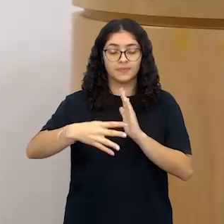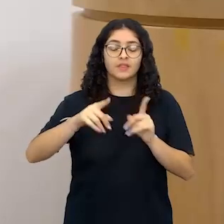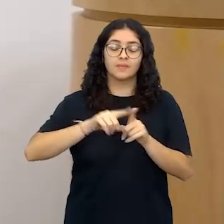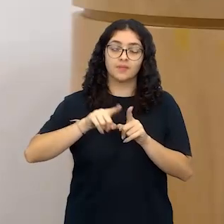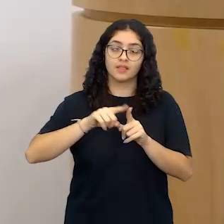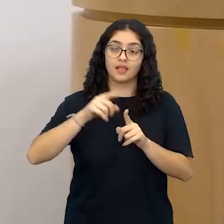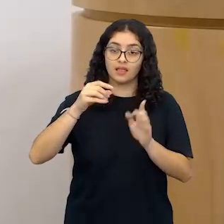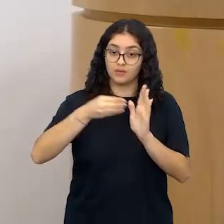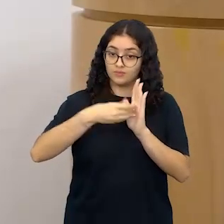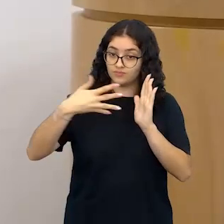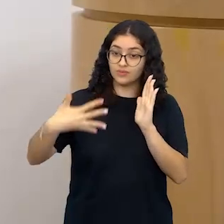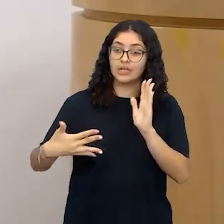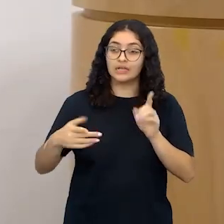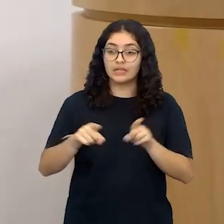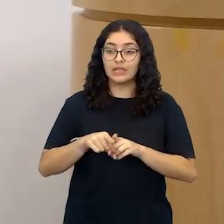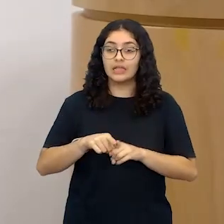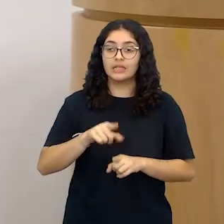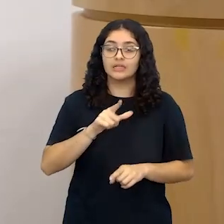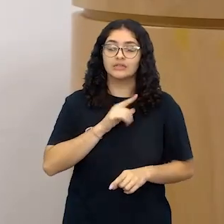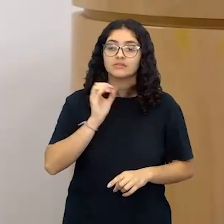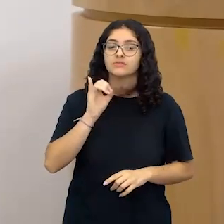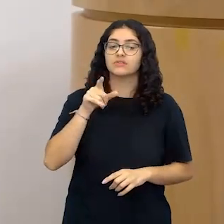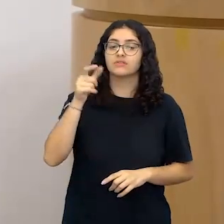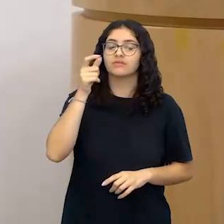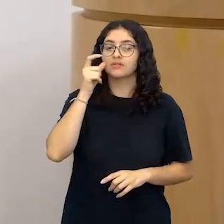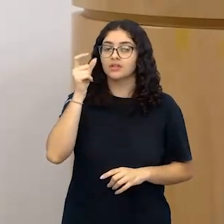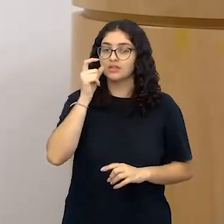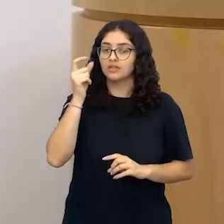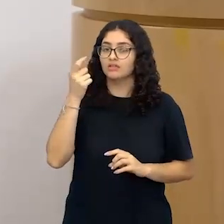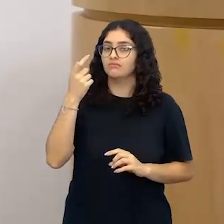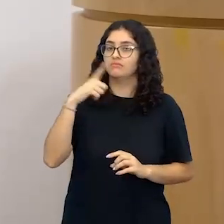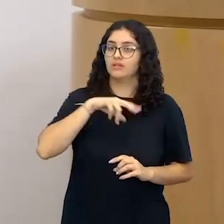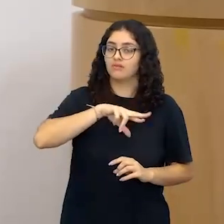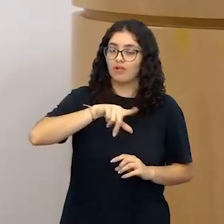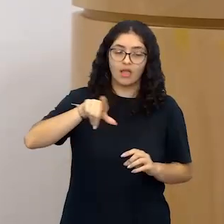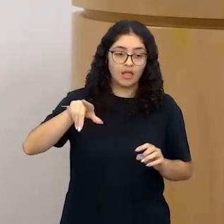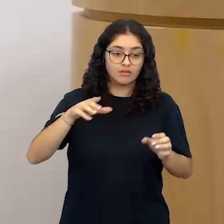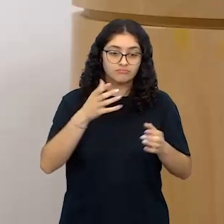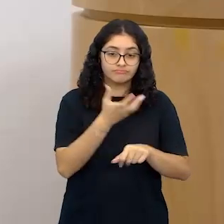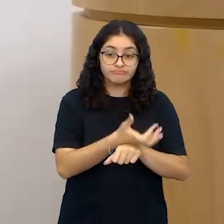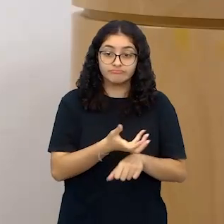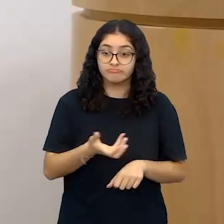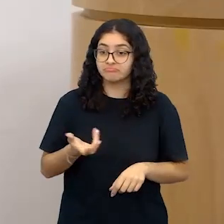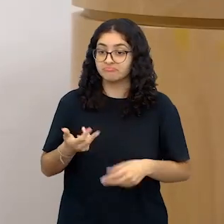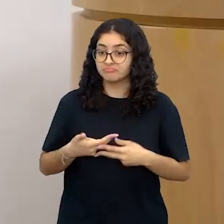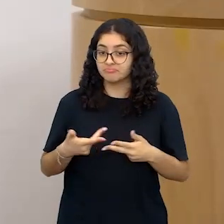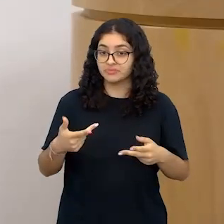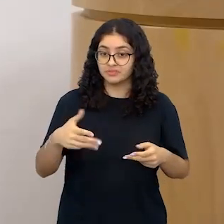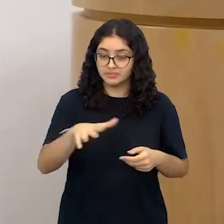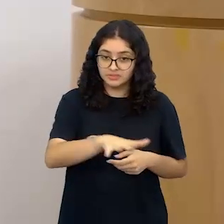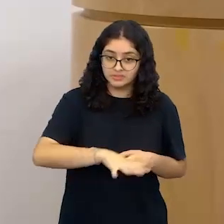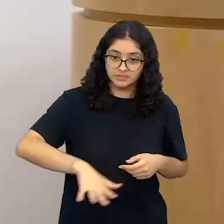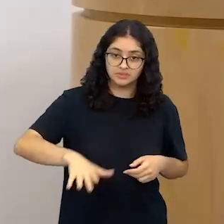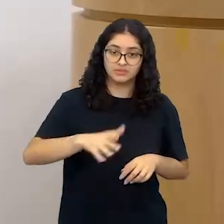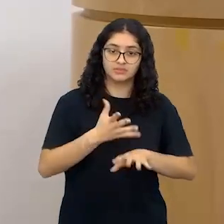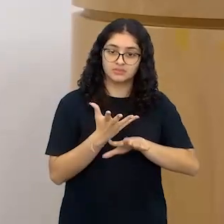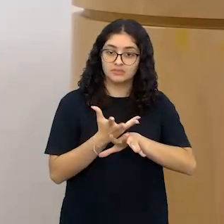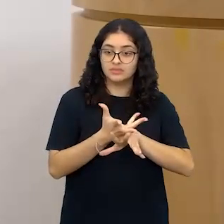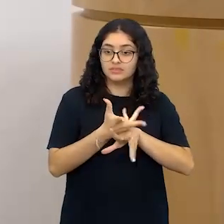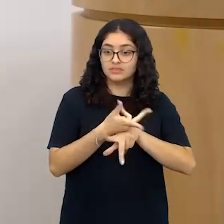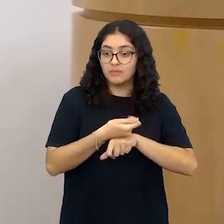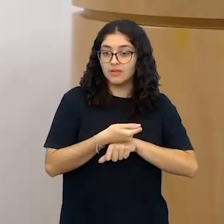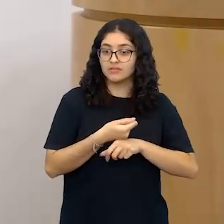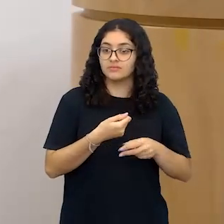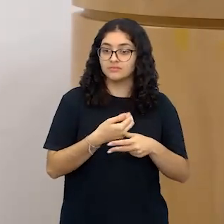paulista e está presente aí quando você olha em contextos de áreas, enfim, né, a interdisciplinar,